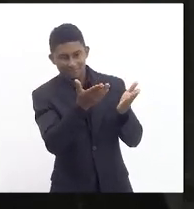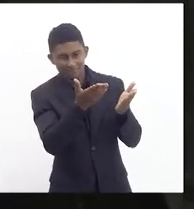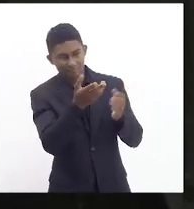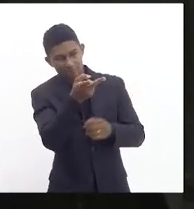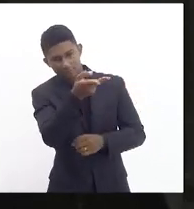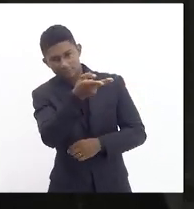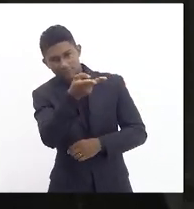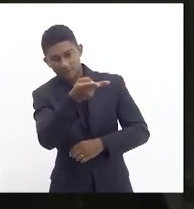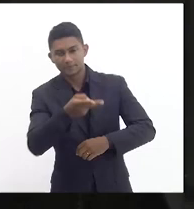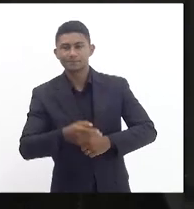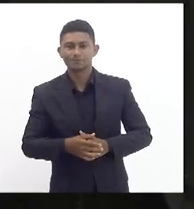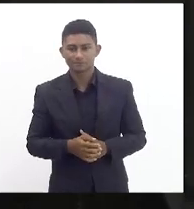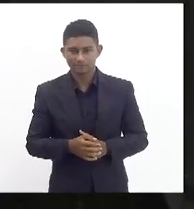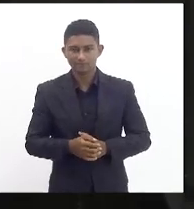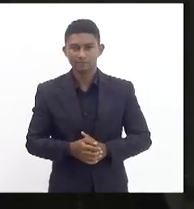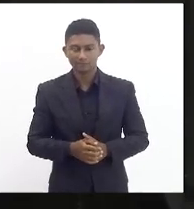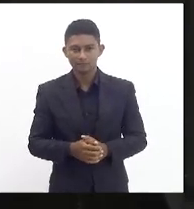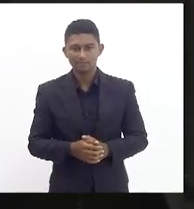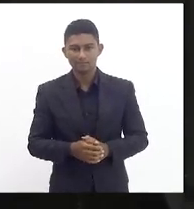possivelmente